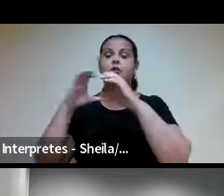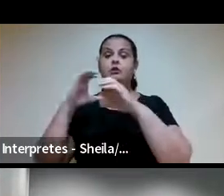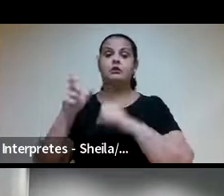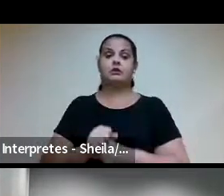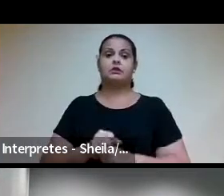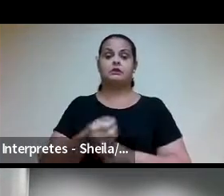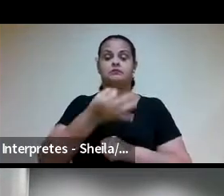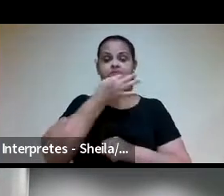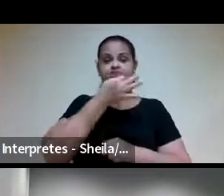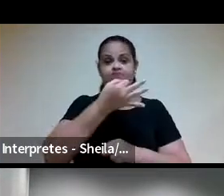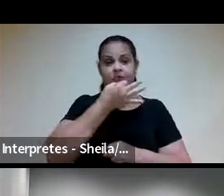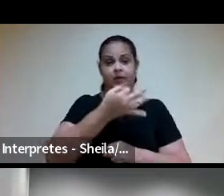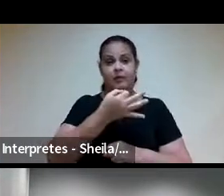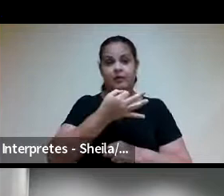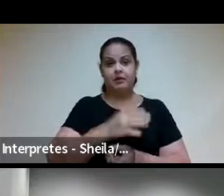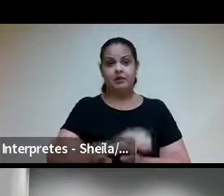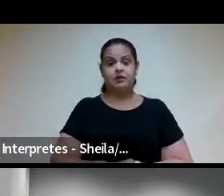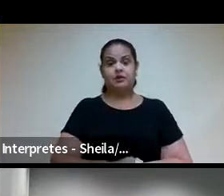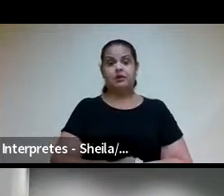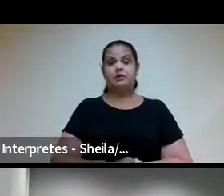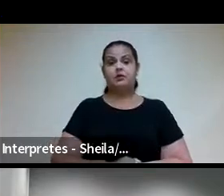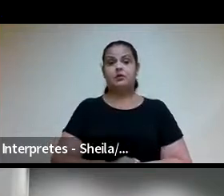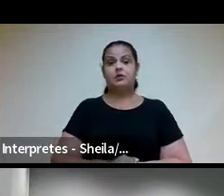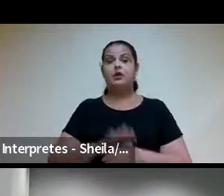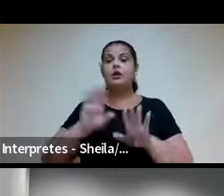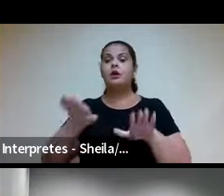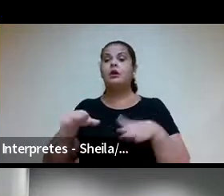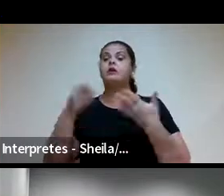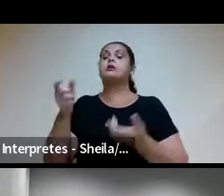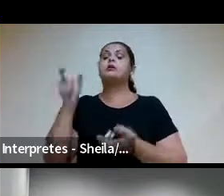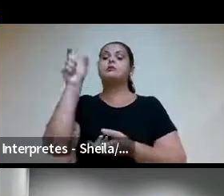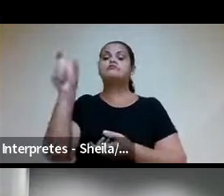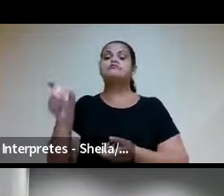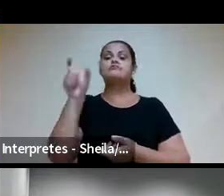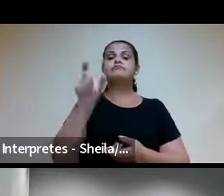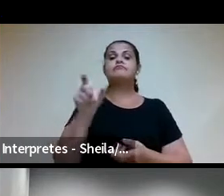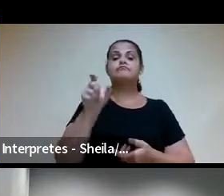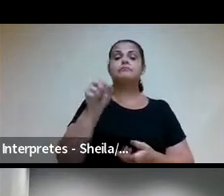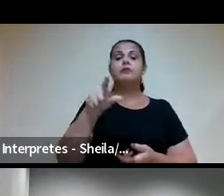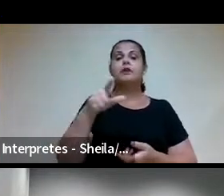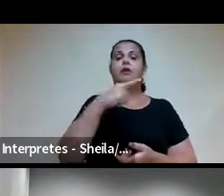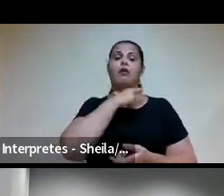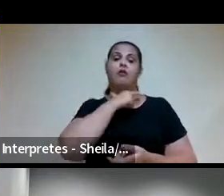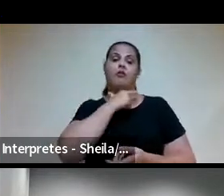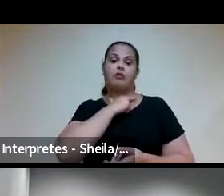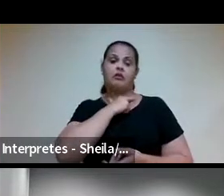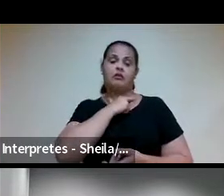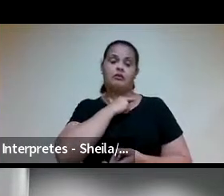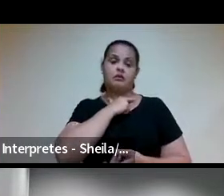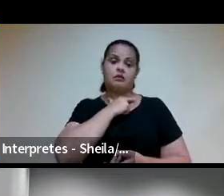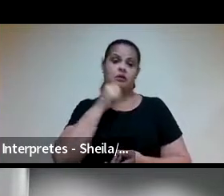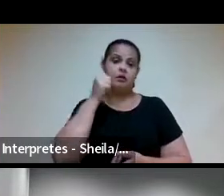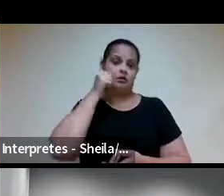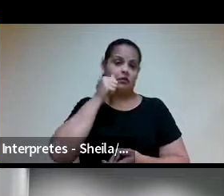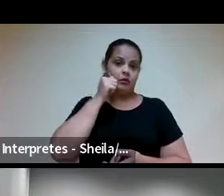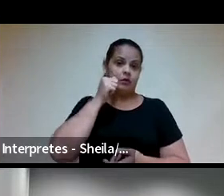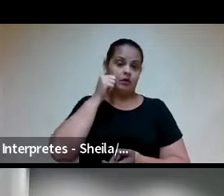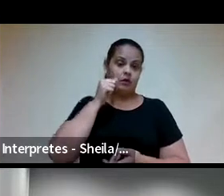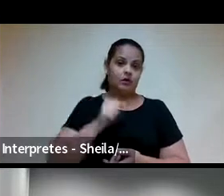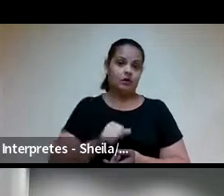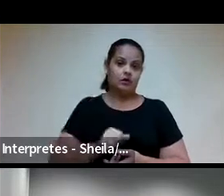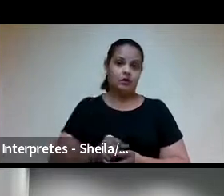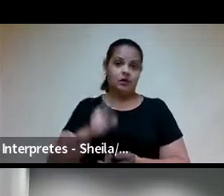opinião. Quem são os eleitores da candidata acusada de desvios? Acusada